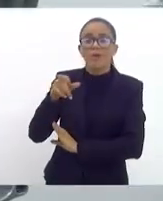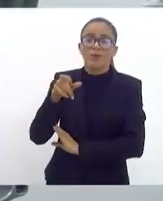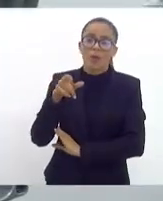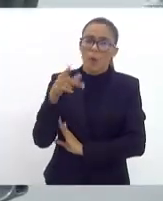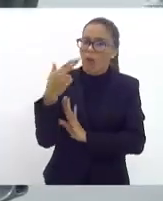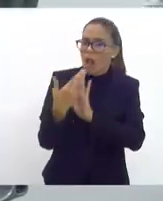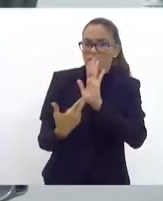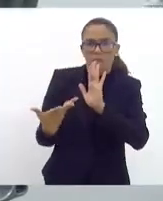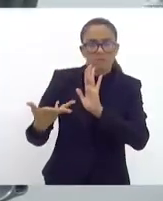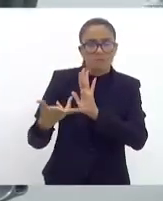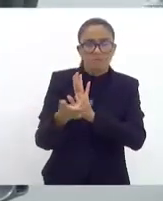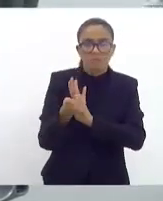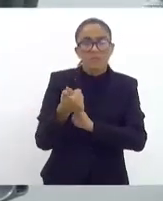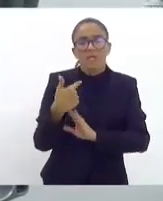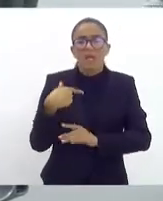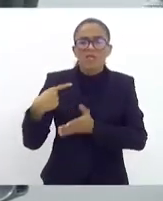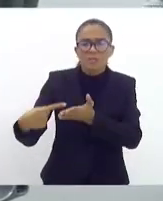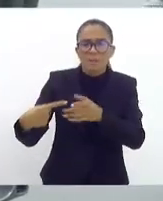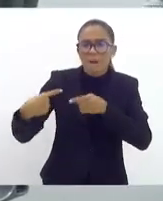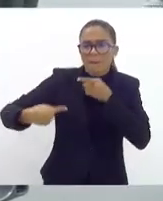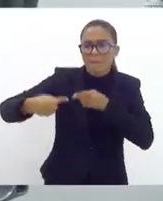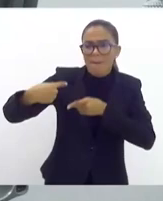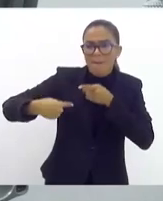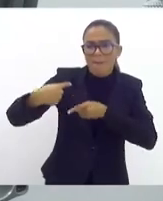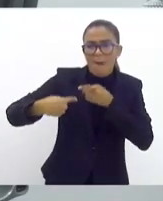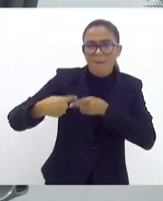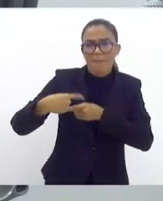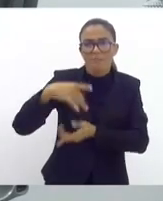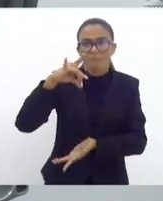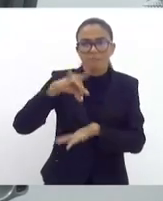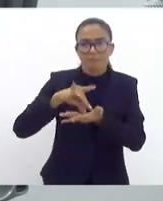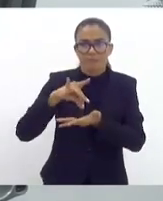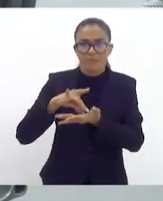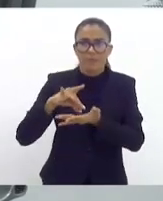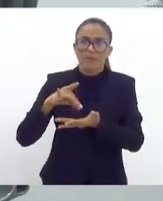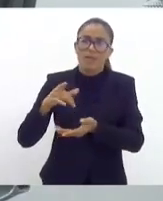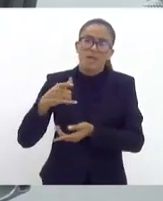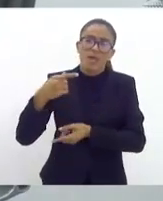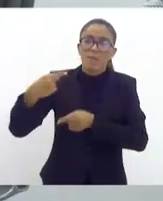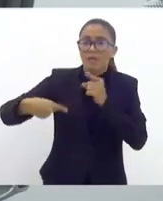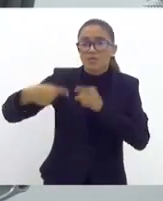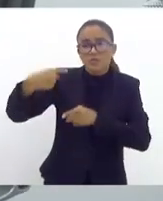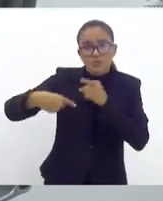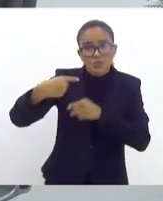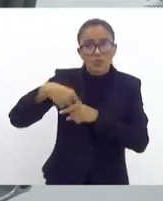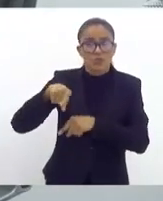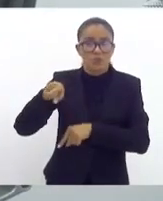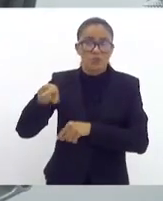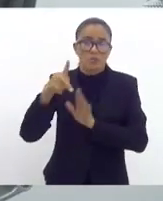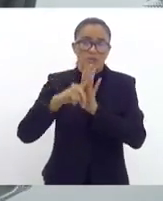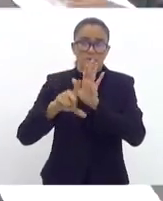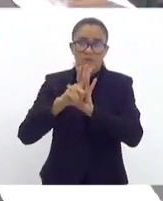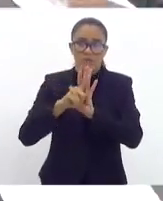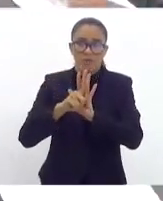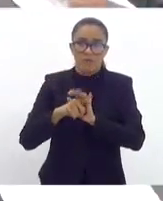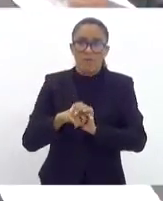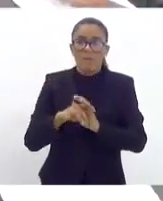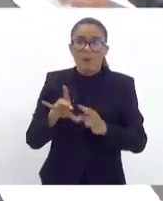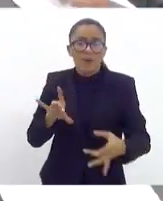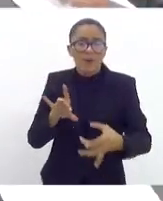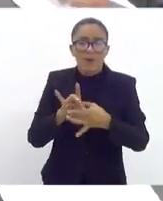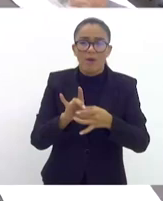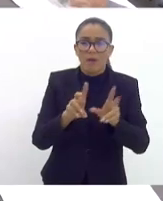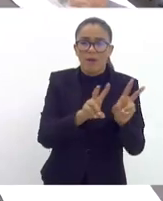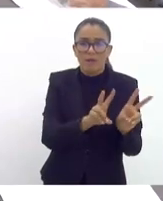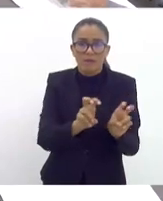relatório a gente chega num consenso e Pacifica a matéria Talvez algumas pessoas desse projeto para elencar algumas